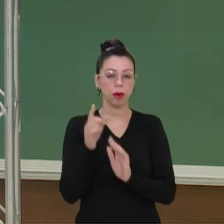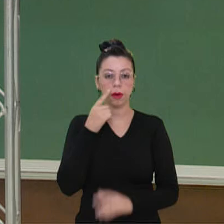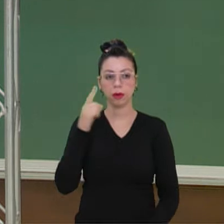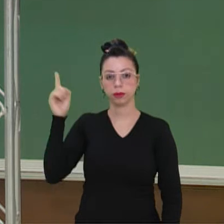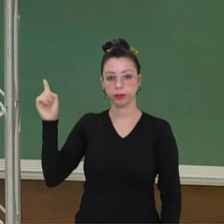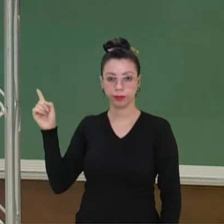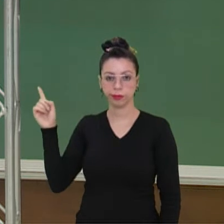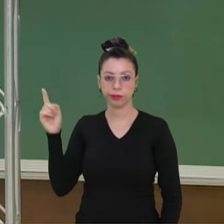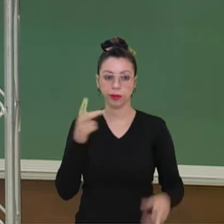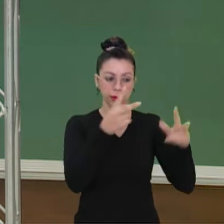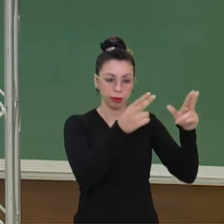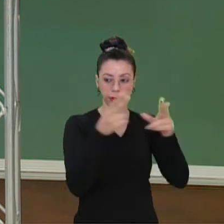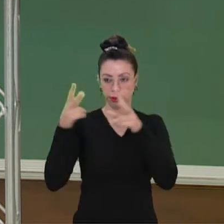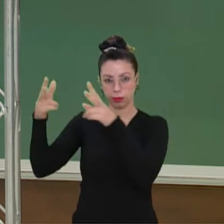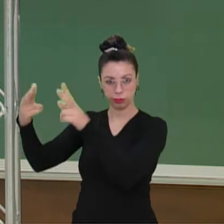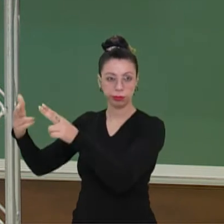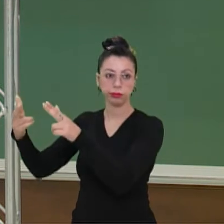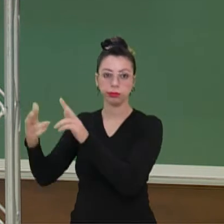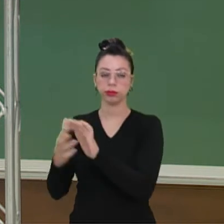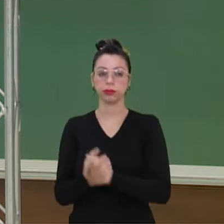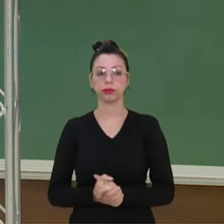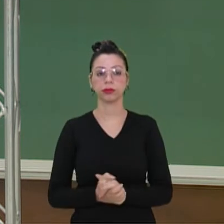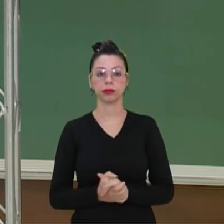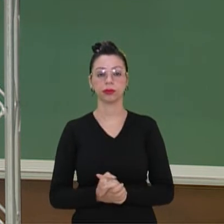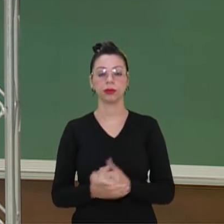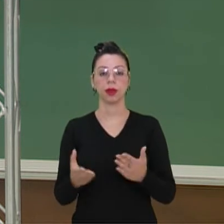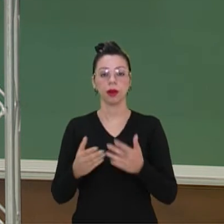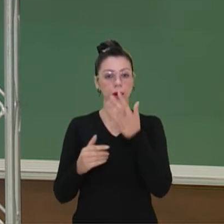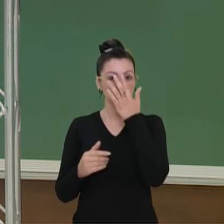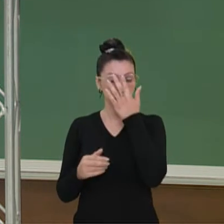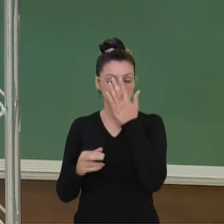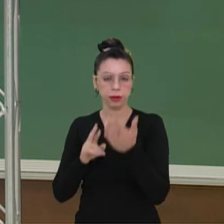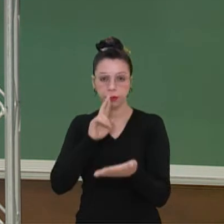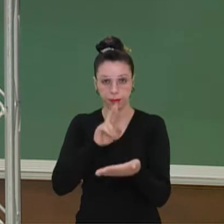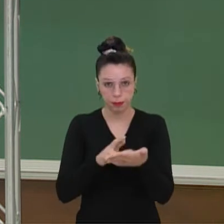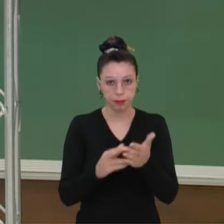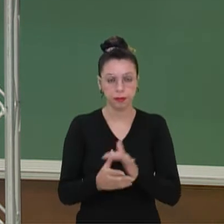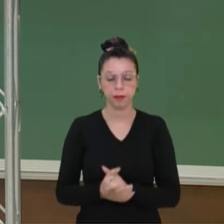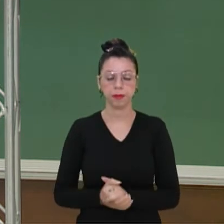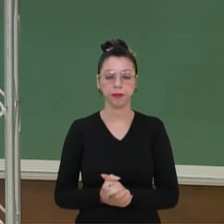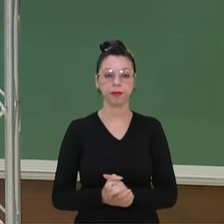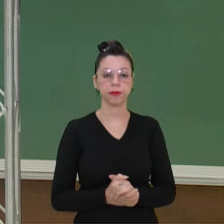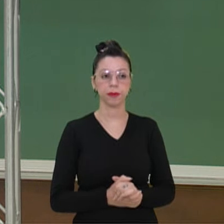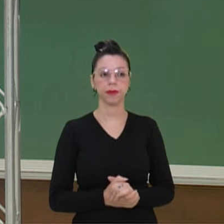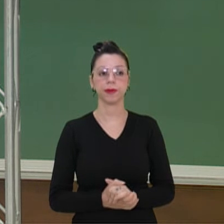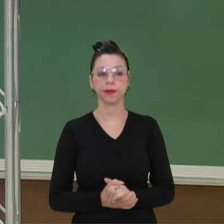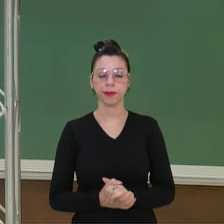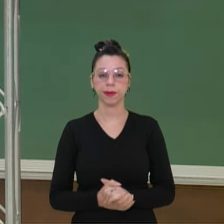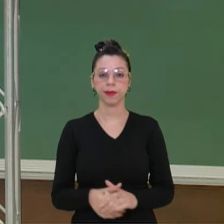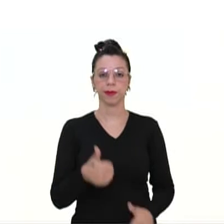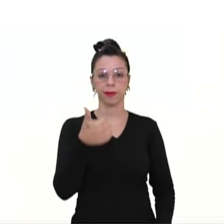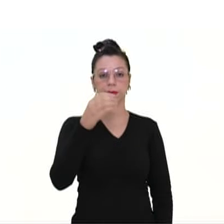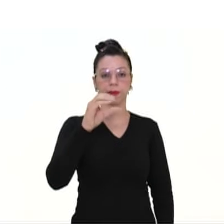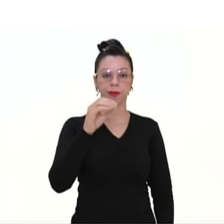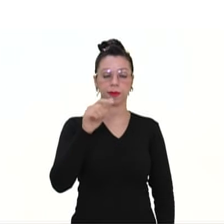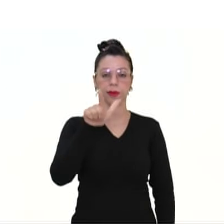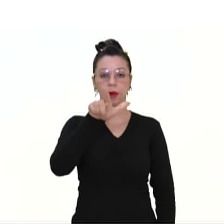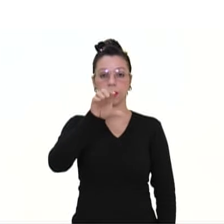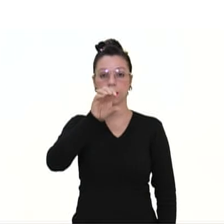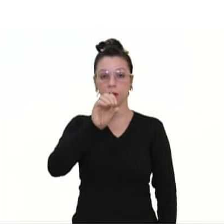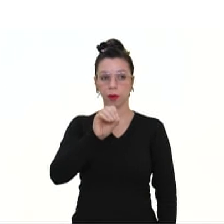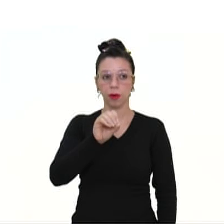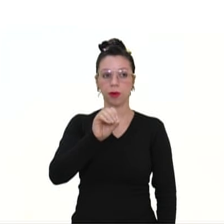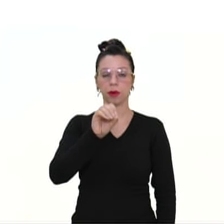aplicar do outro lado. Tá, agora resolvendo. Vamos continuar resolvendo. Ok. Ó, aplicando a propriedade, a